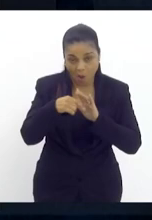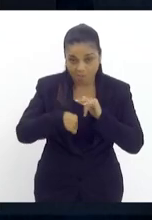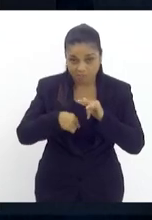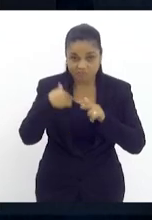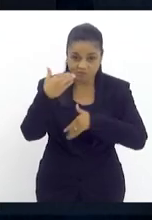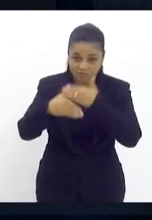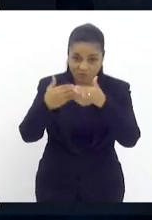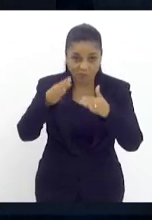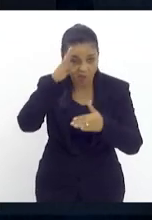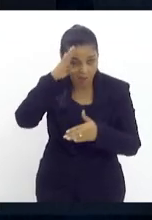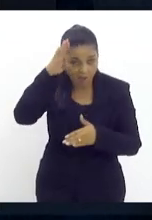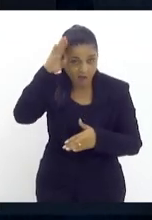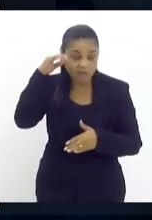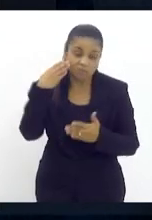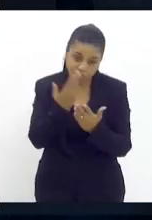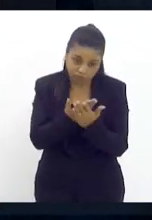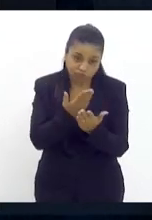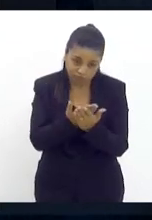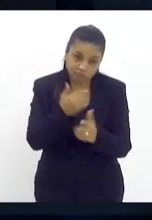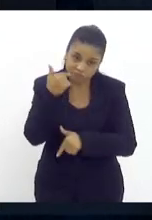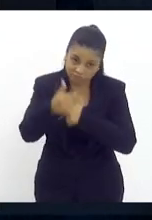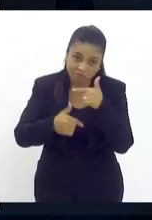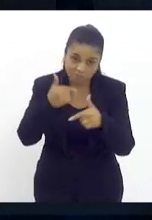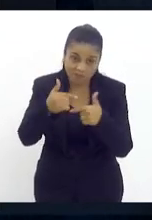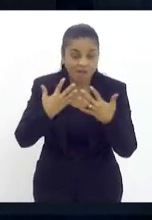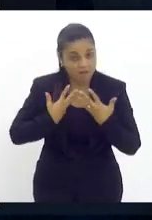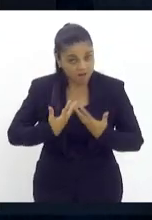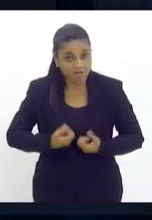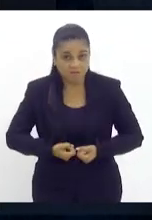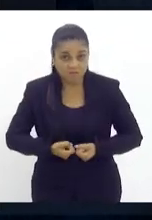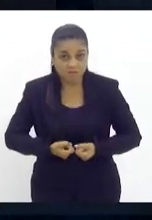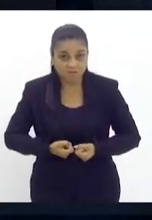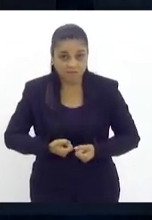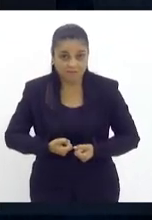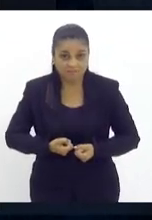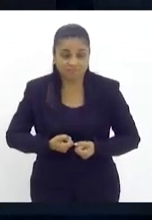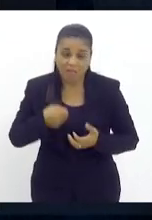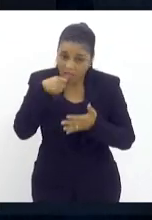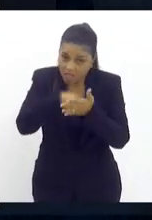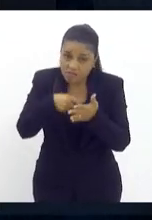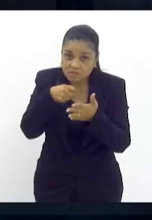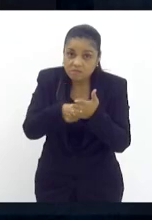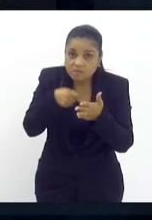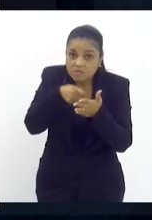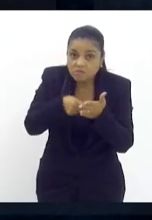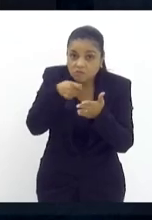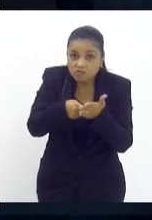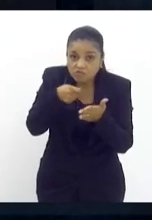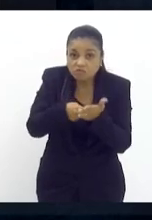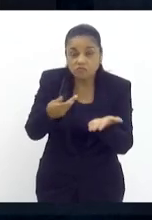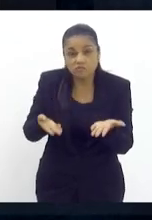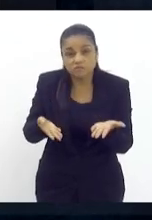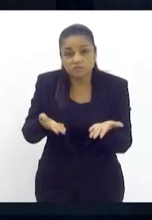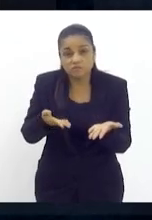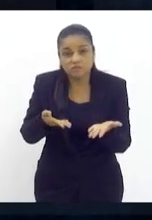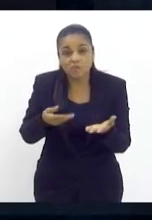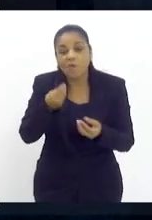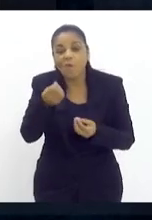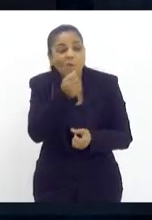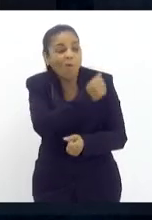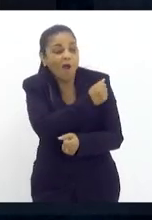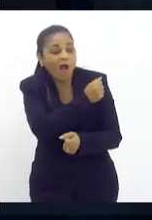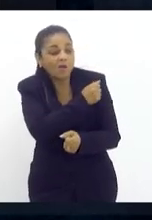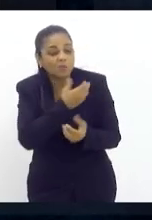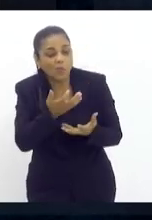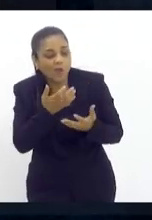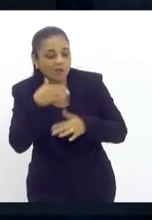né, estudar dá trabalho, estudar cansa, estudar é algo exigente. Então, como é que eu quero que um aluno se